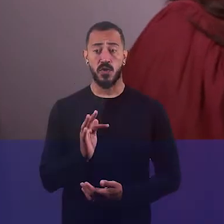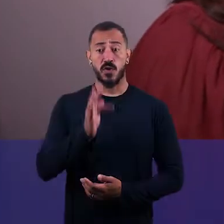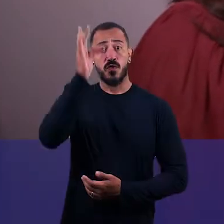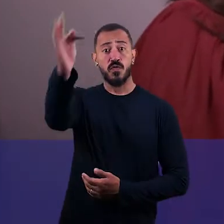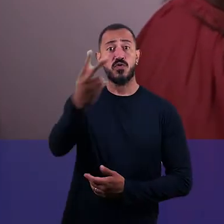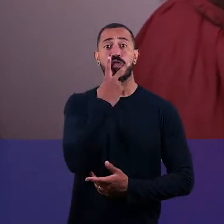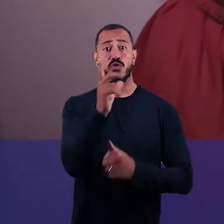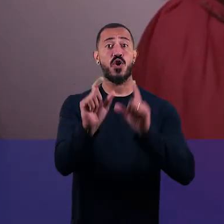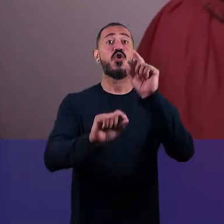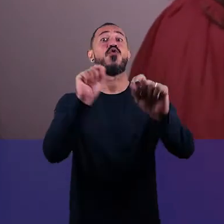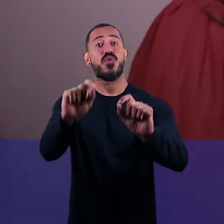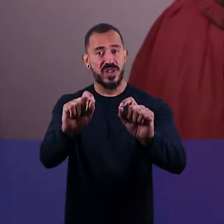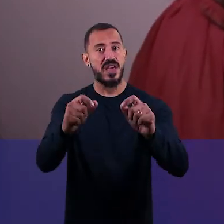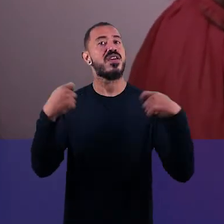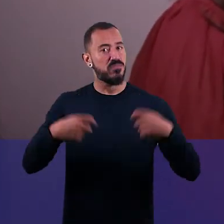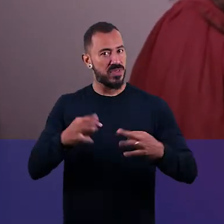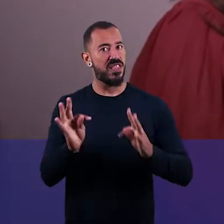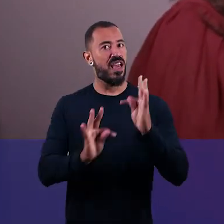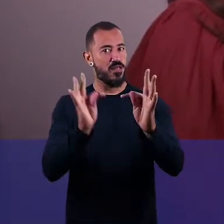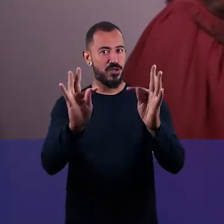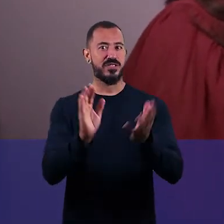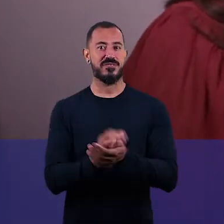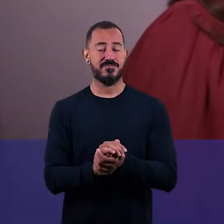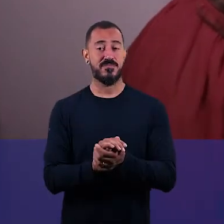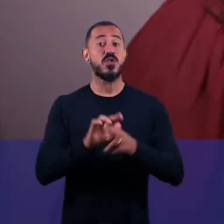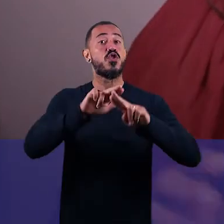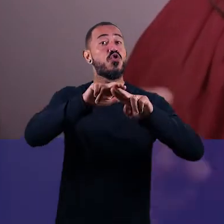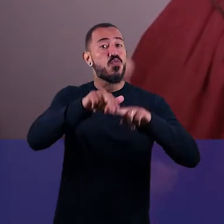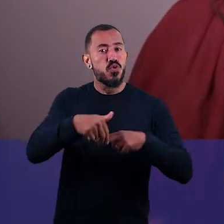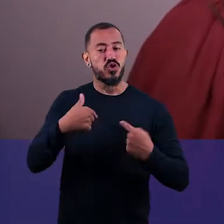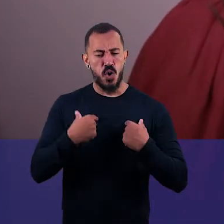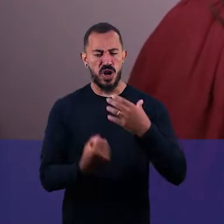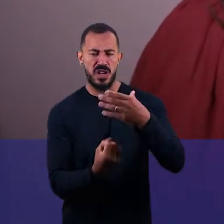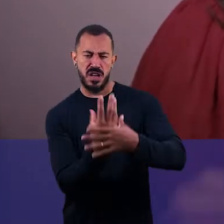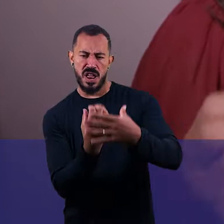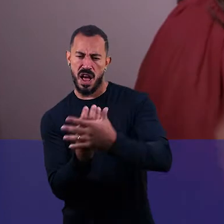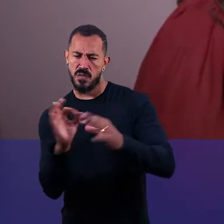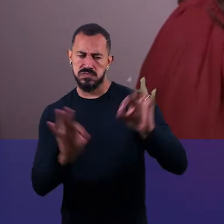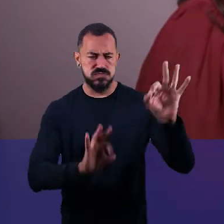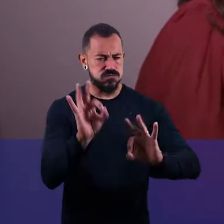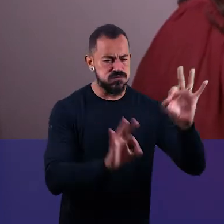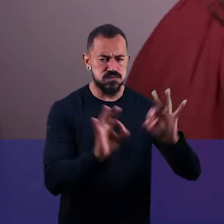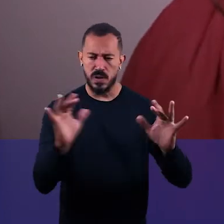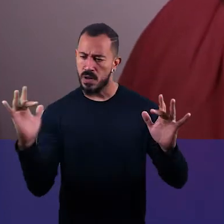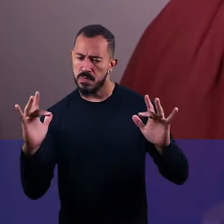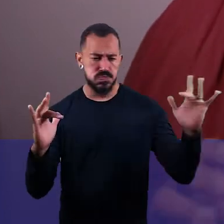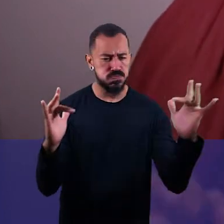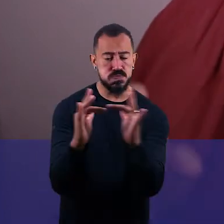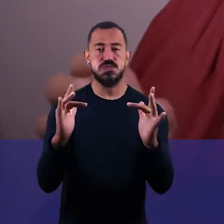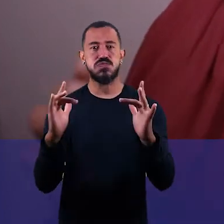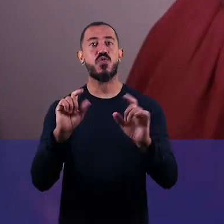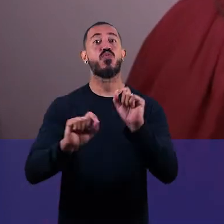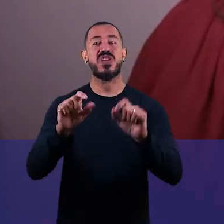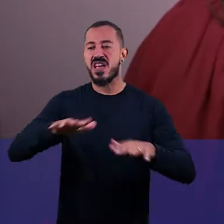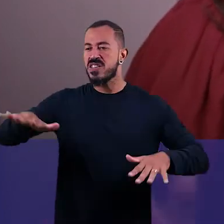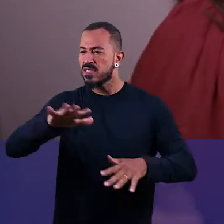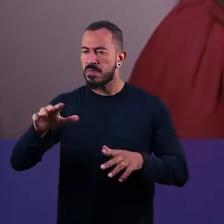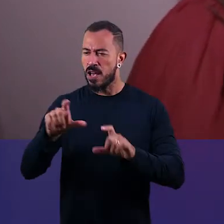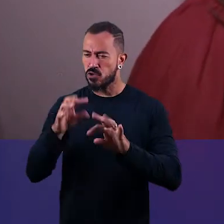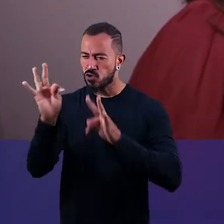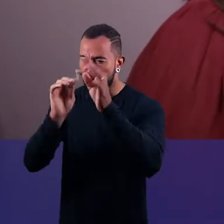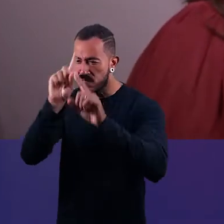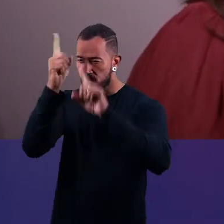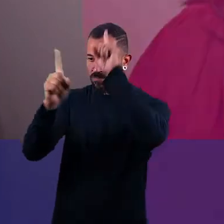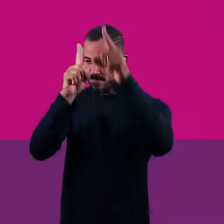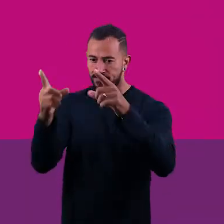O futuro de Vitória passa também pela tecnologia. Por isso, vou criar a rede tecnológica para conectar espaços de inovação ao